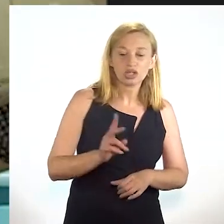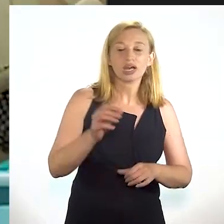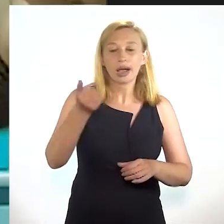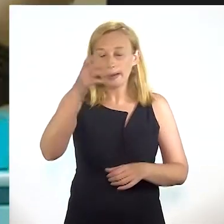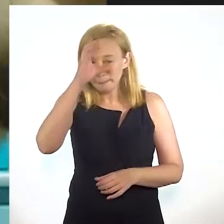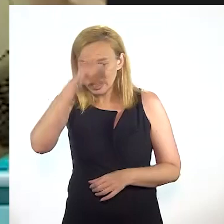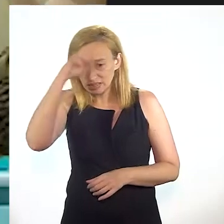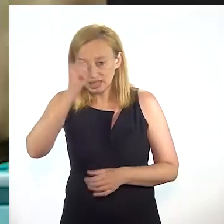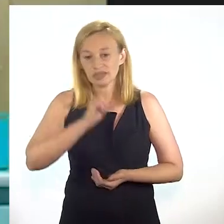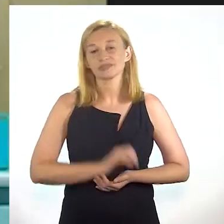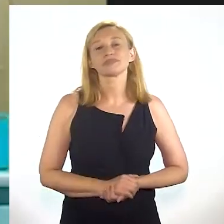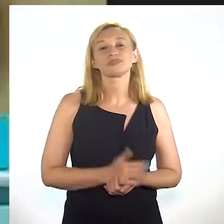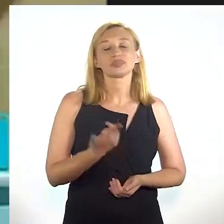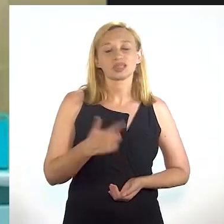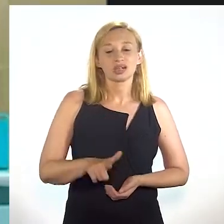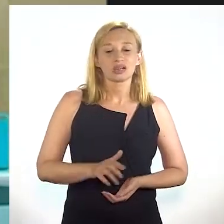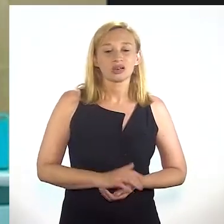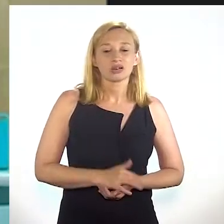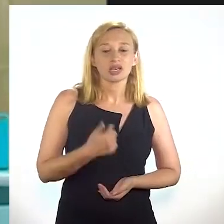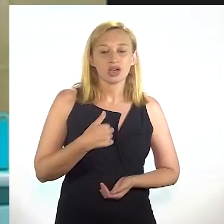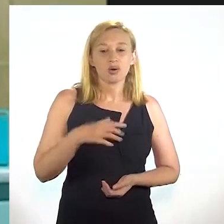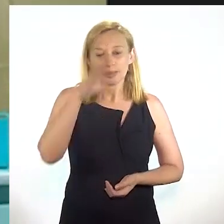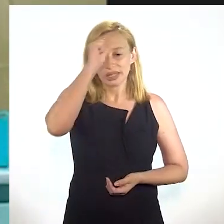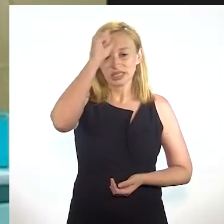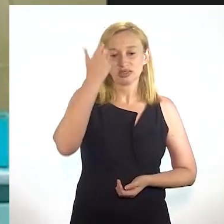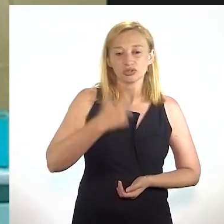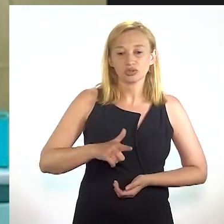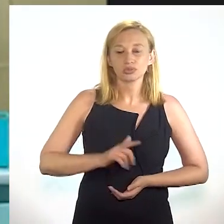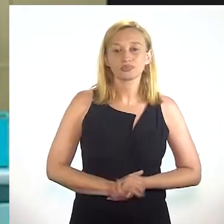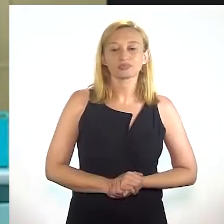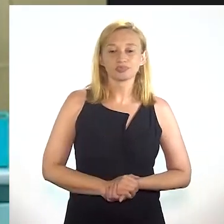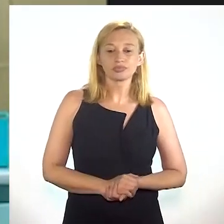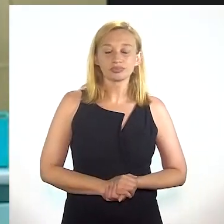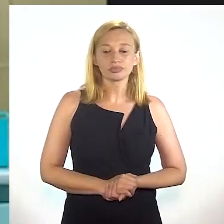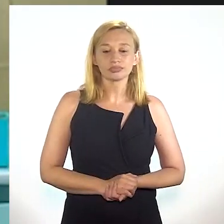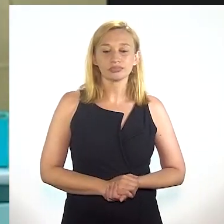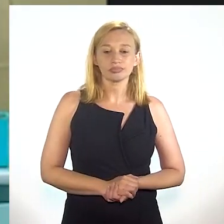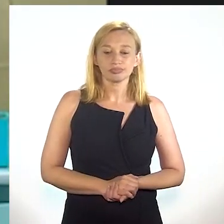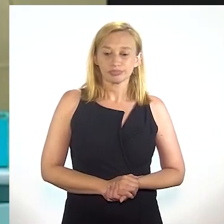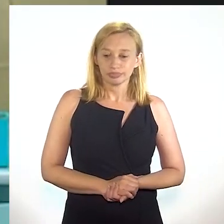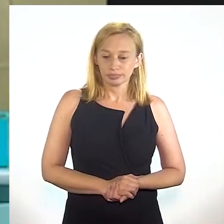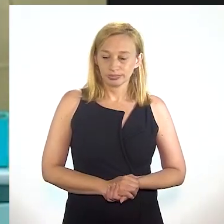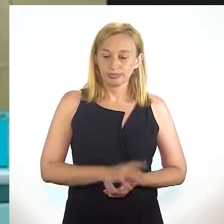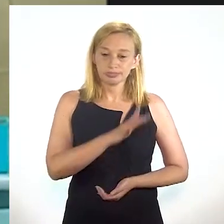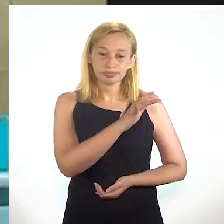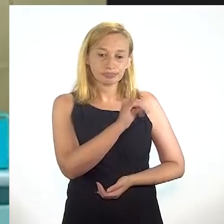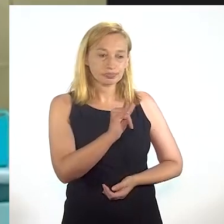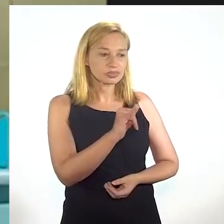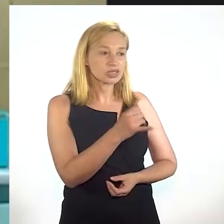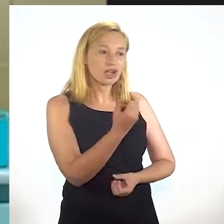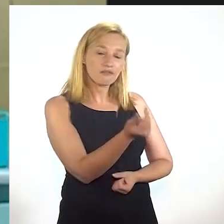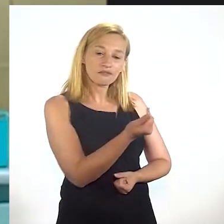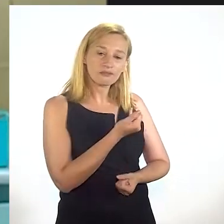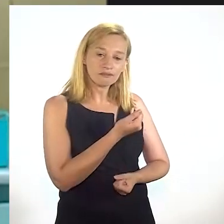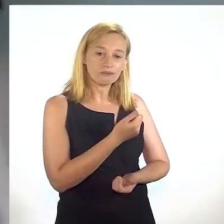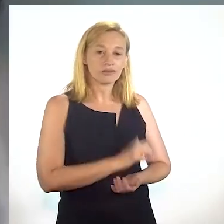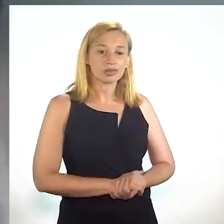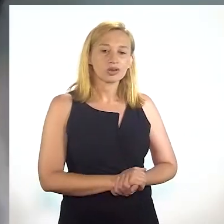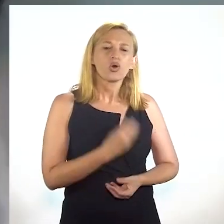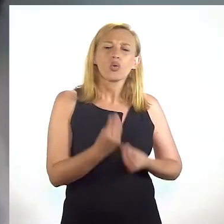cara na internet mesmo e reaprender a lidar. Eu estou reaprendendo. Isso